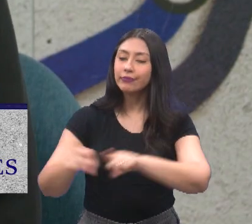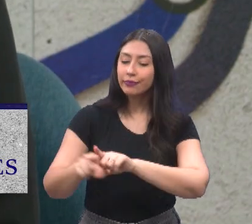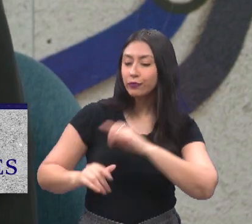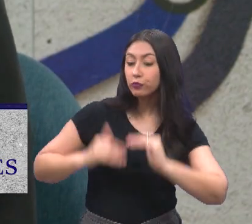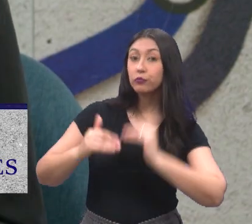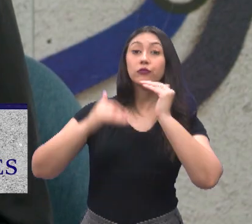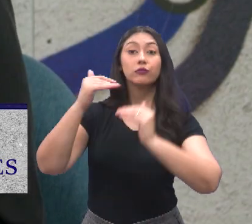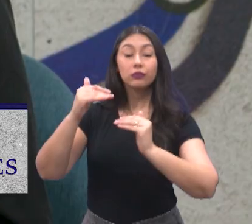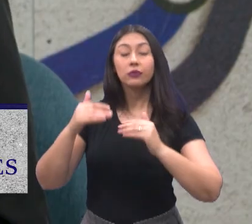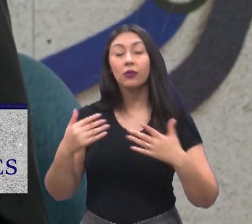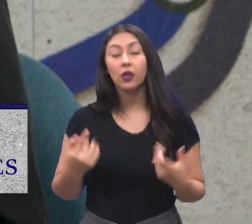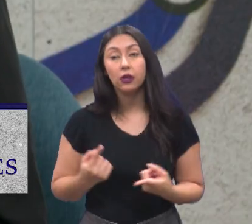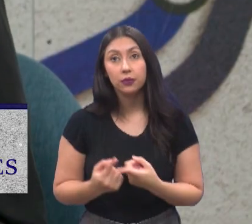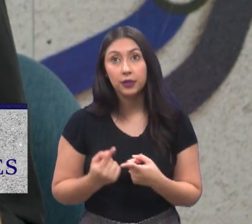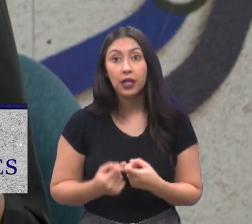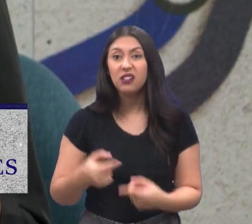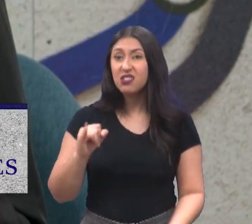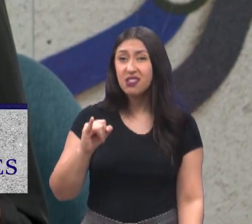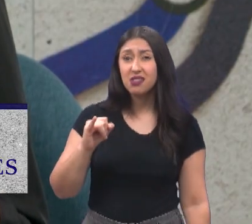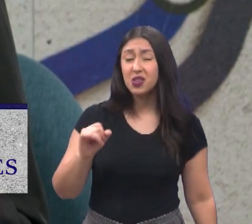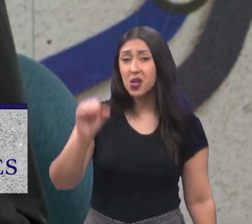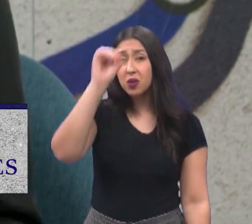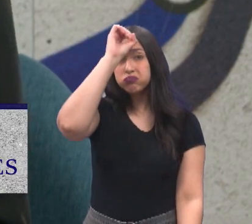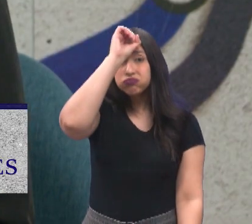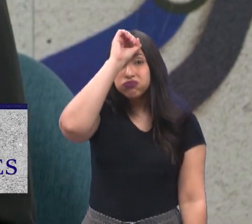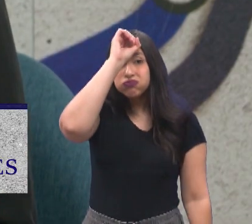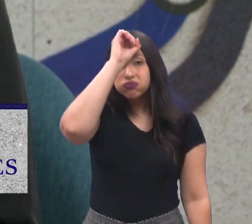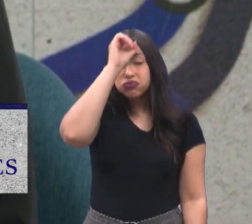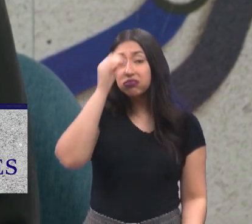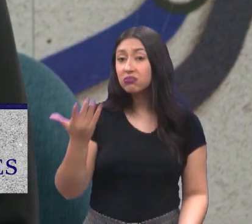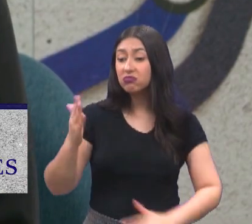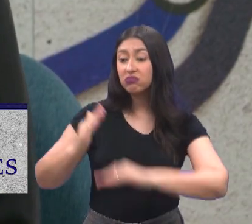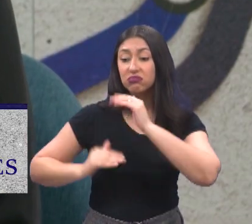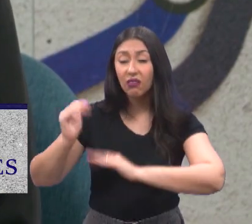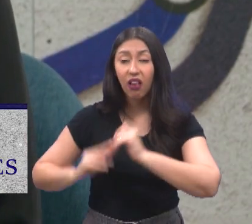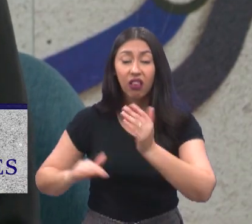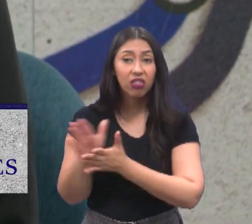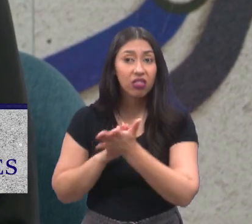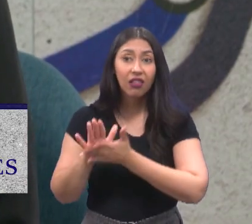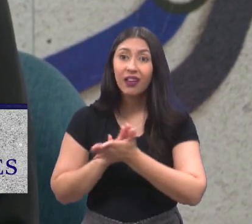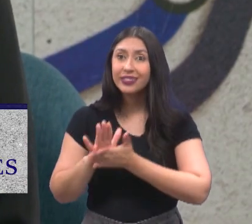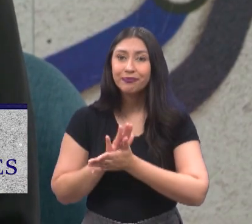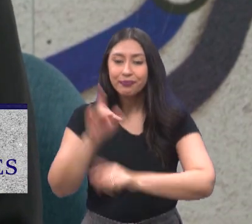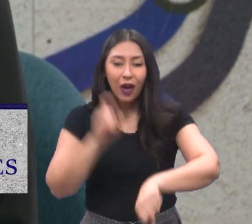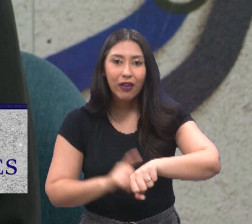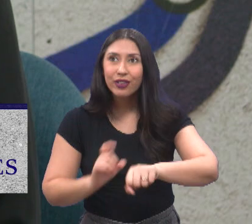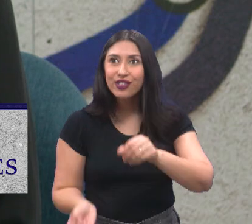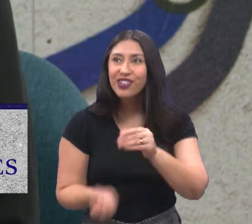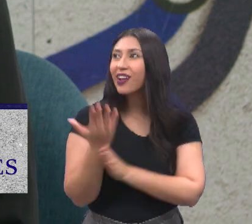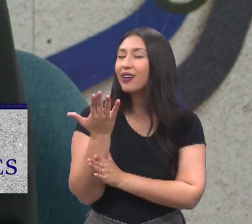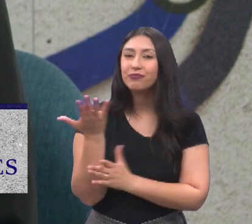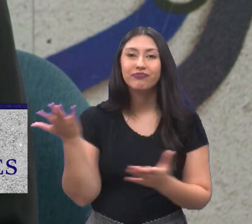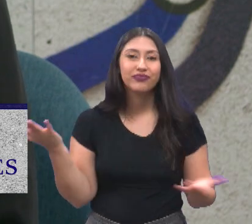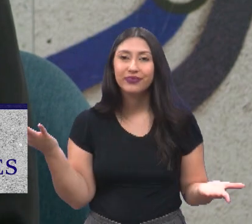né? Porque sem esse conhecimento prático, você se perde na criação, porque o papel aceita